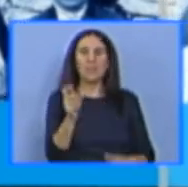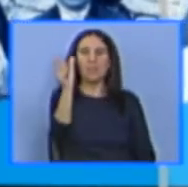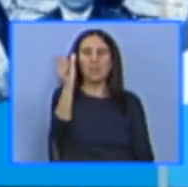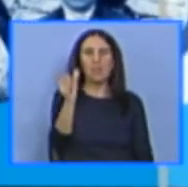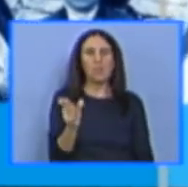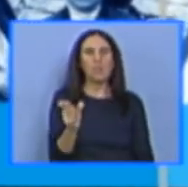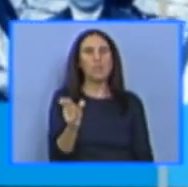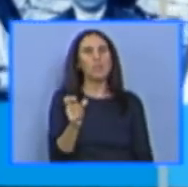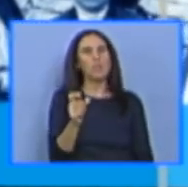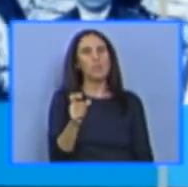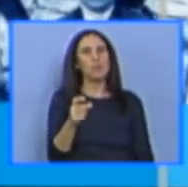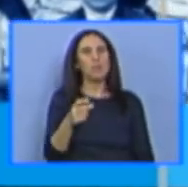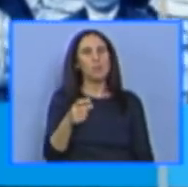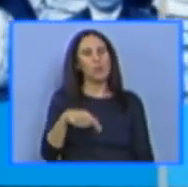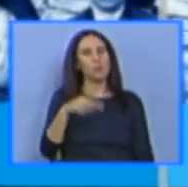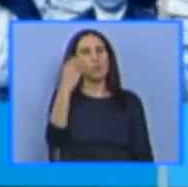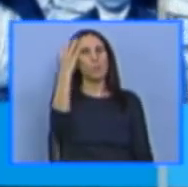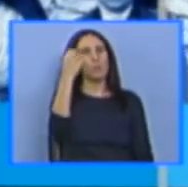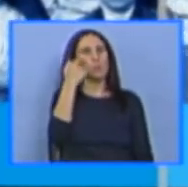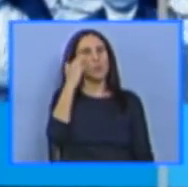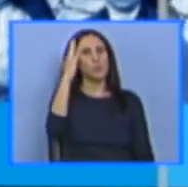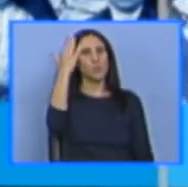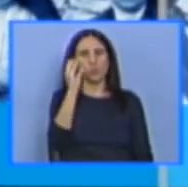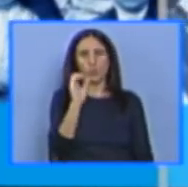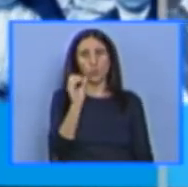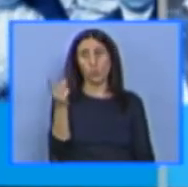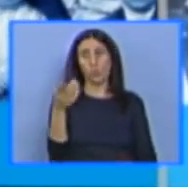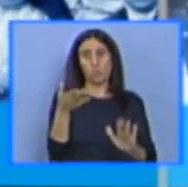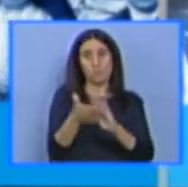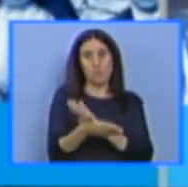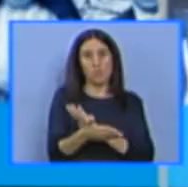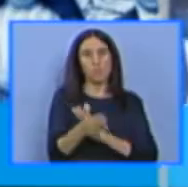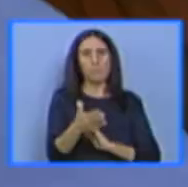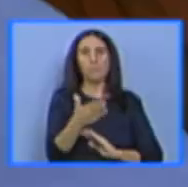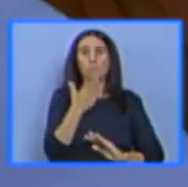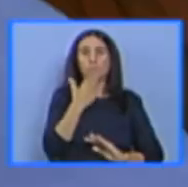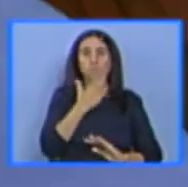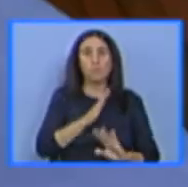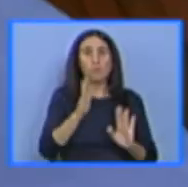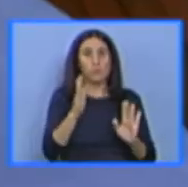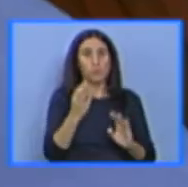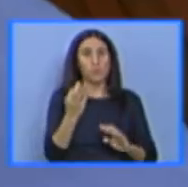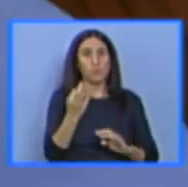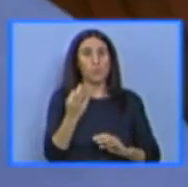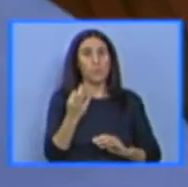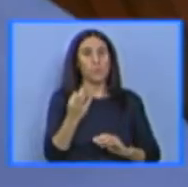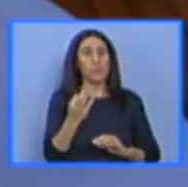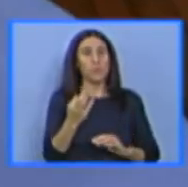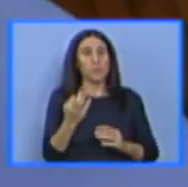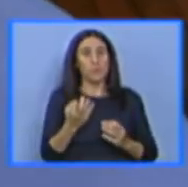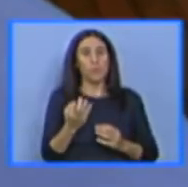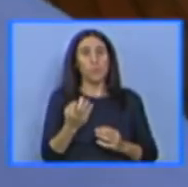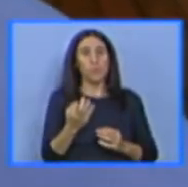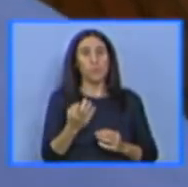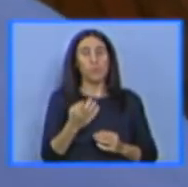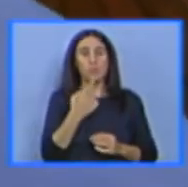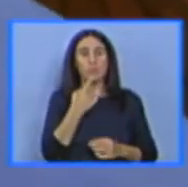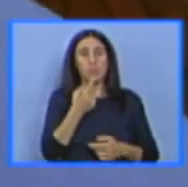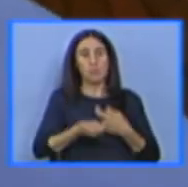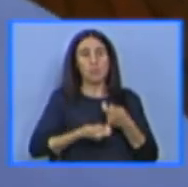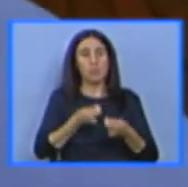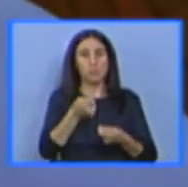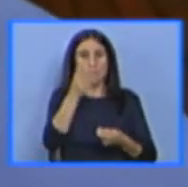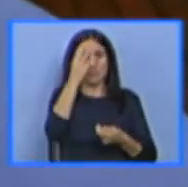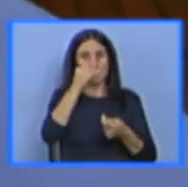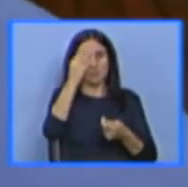muito conhecida da nossa parte no Porto quando nos chegou, mas pelos vistos, não é? Eu fui entendendo isso e